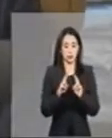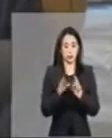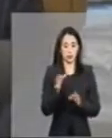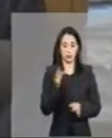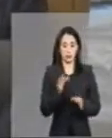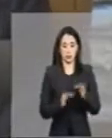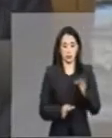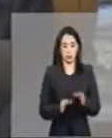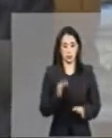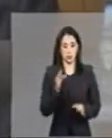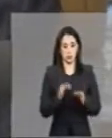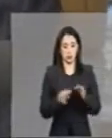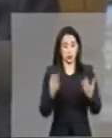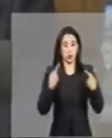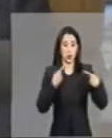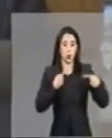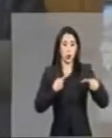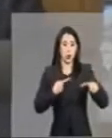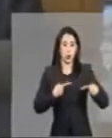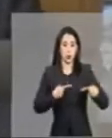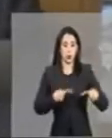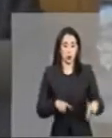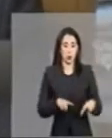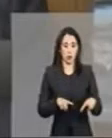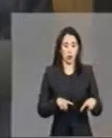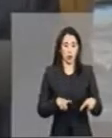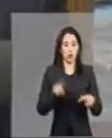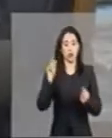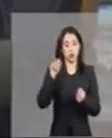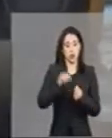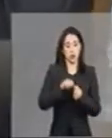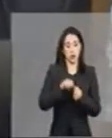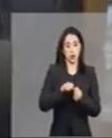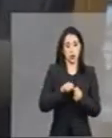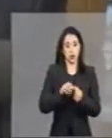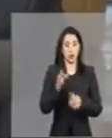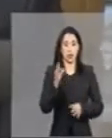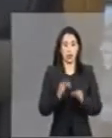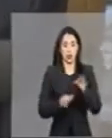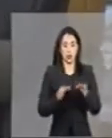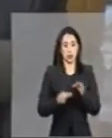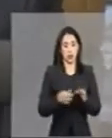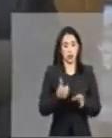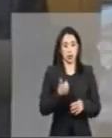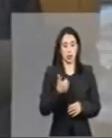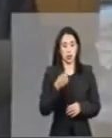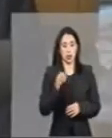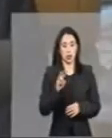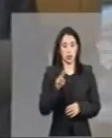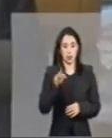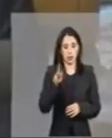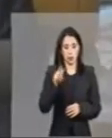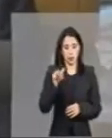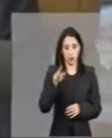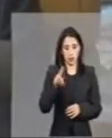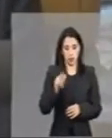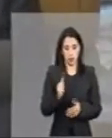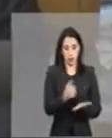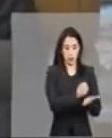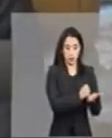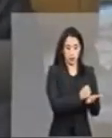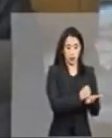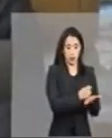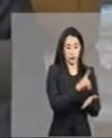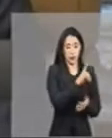ajuizada contra ato atribuído ao juízo da 10ª Vara Federal da Seção Judiciária do